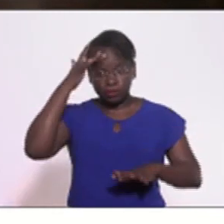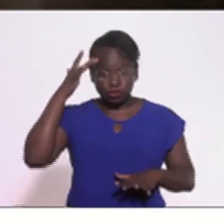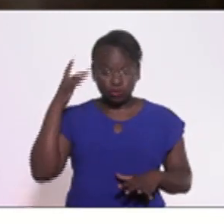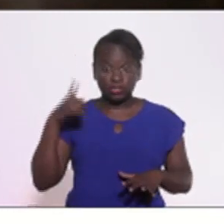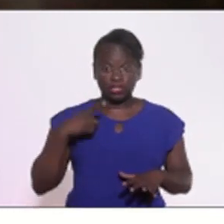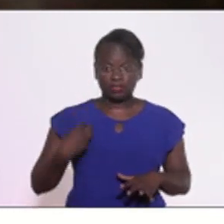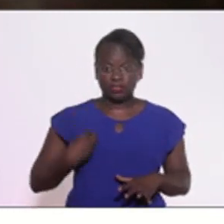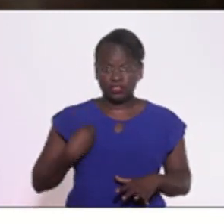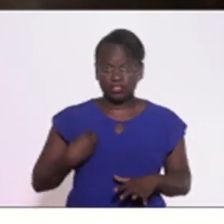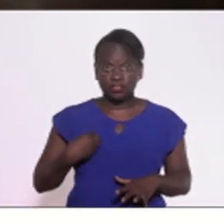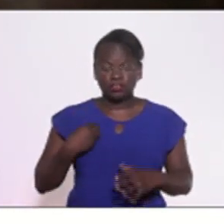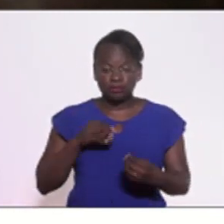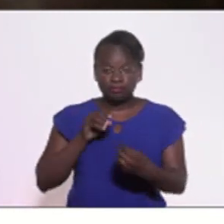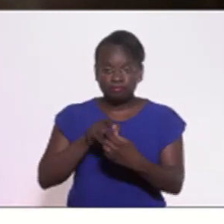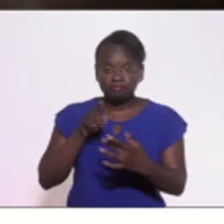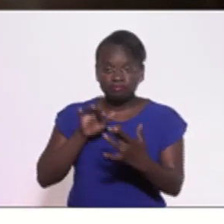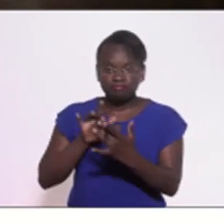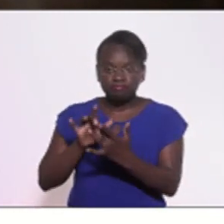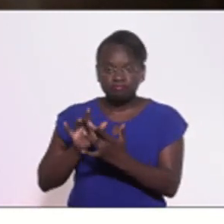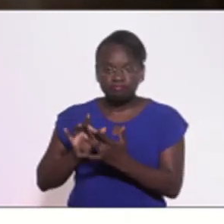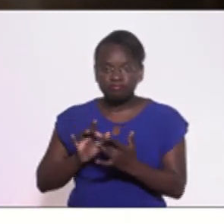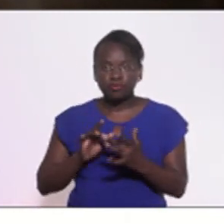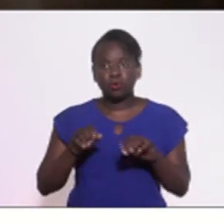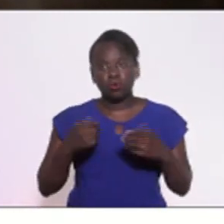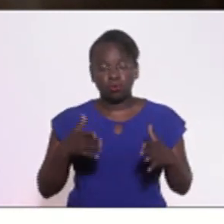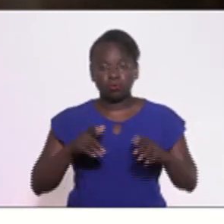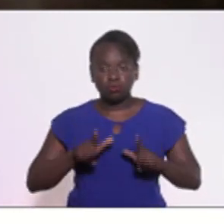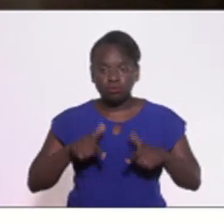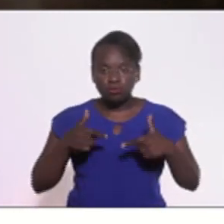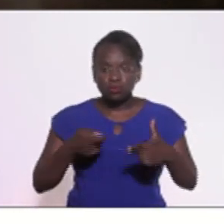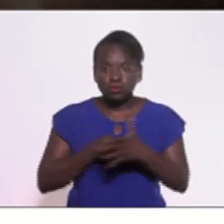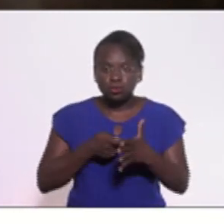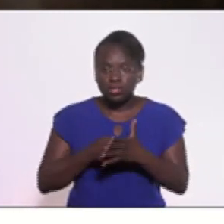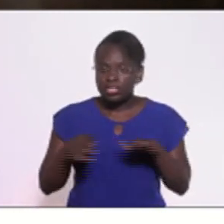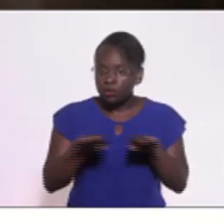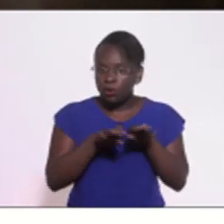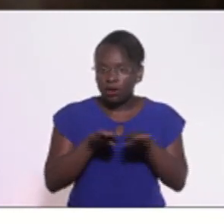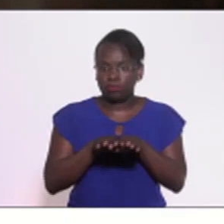que vivem em proximidade ou que lutam pela mesma causa.